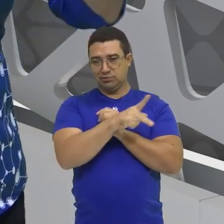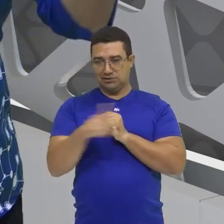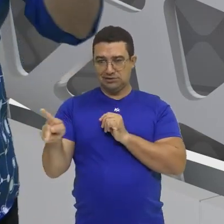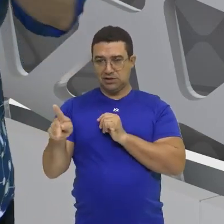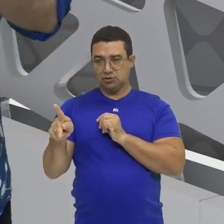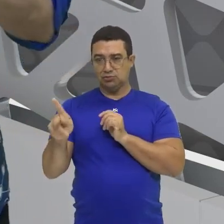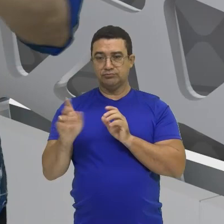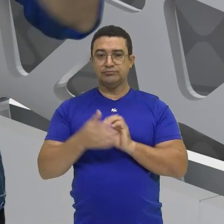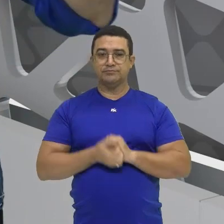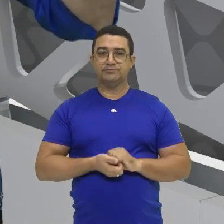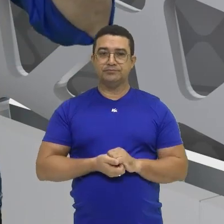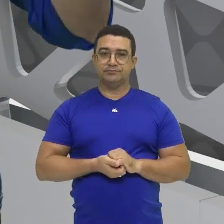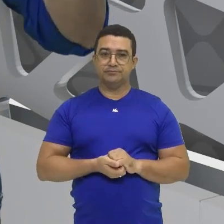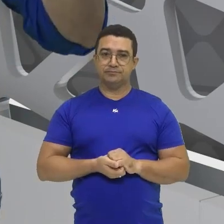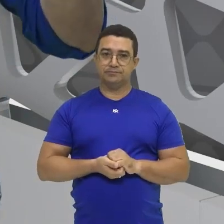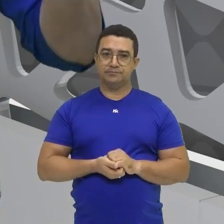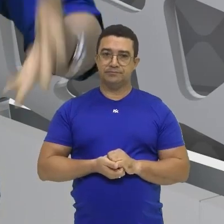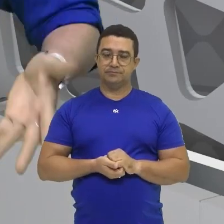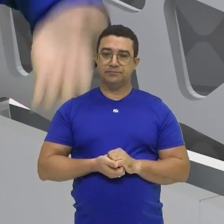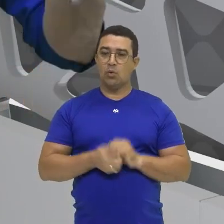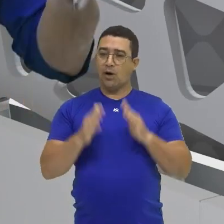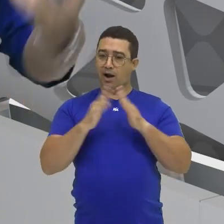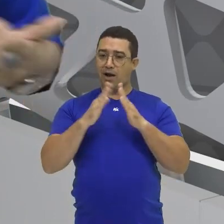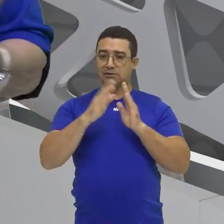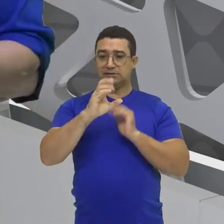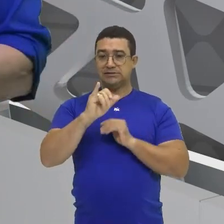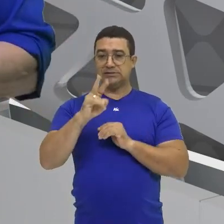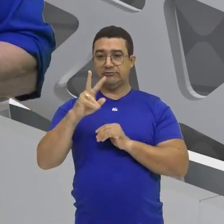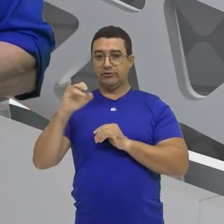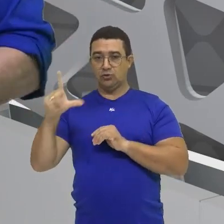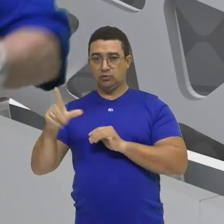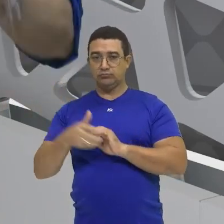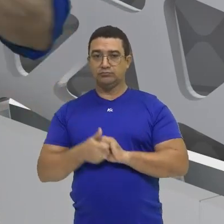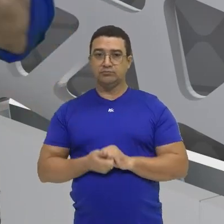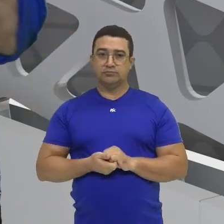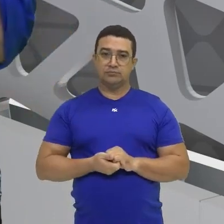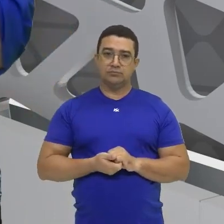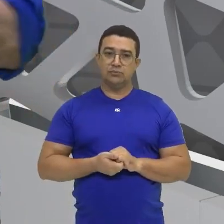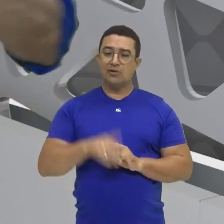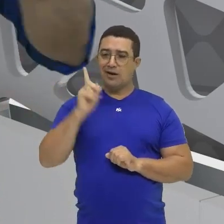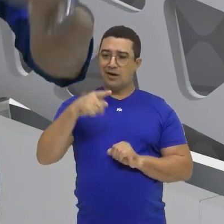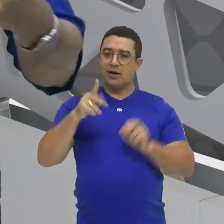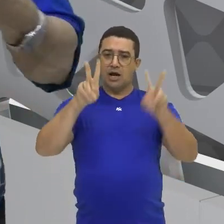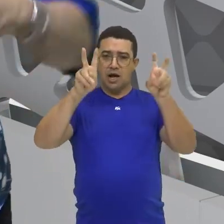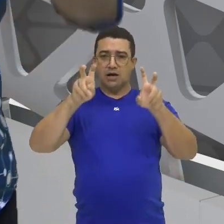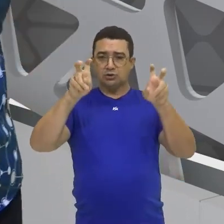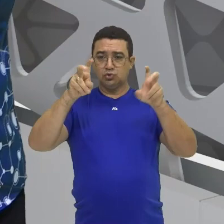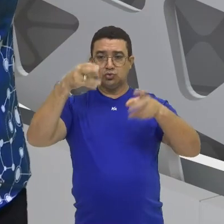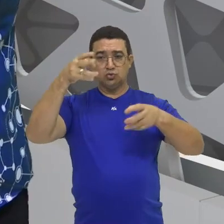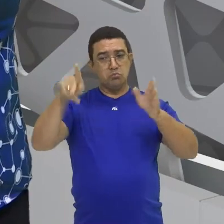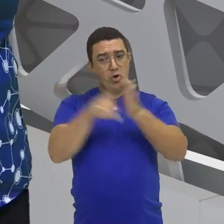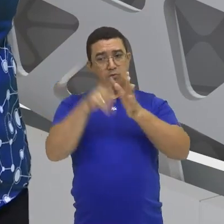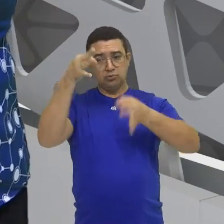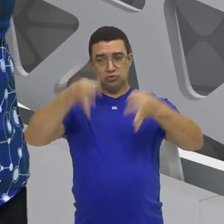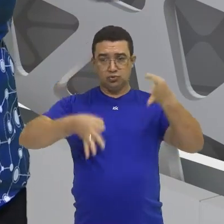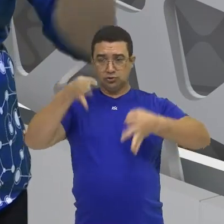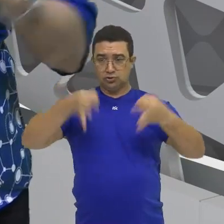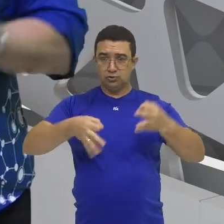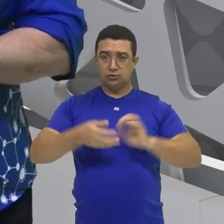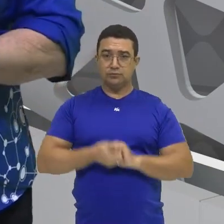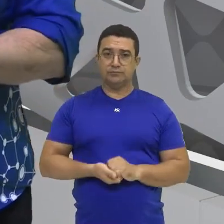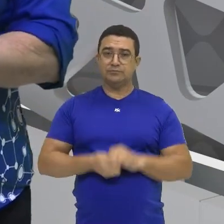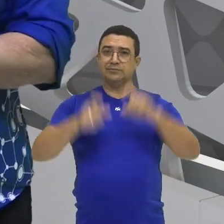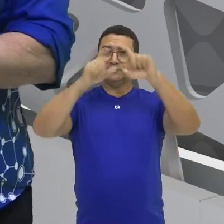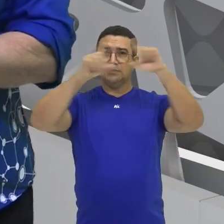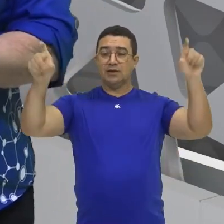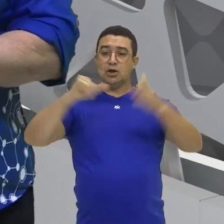texto, Presidência da República, Casa Civil, Subchefia para Assuntos Jurídicos. Essa é a primeira parte